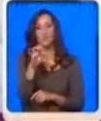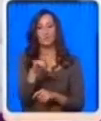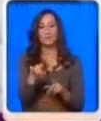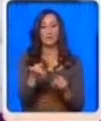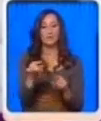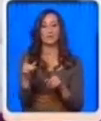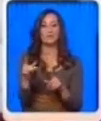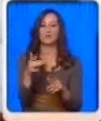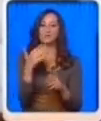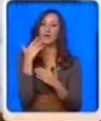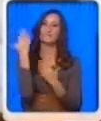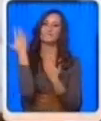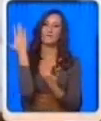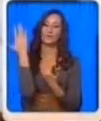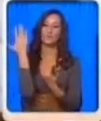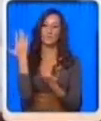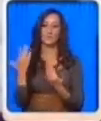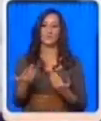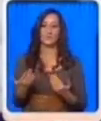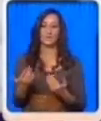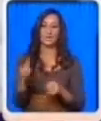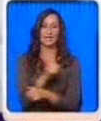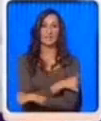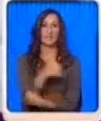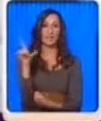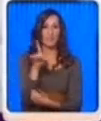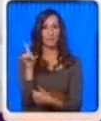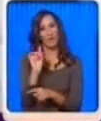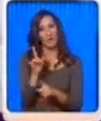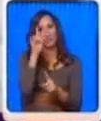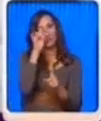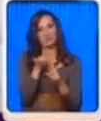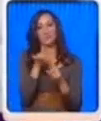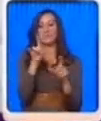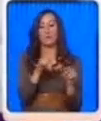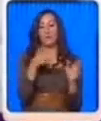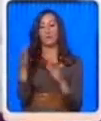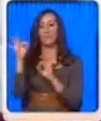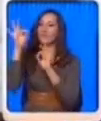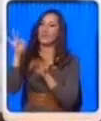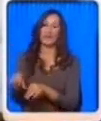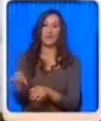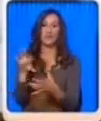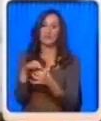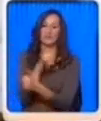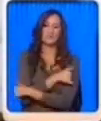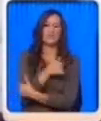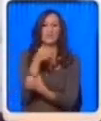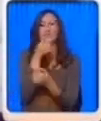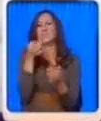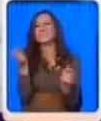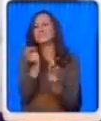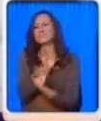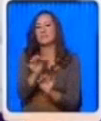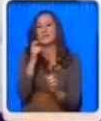através dela, faz-se uma grande homenagem à cidade de Lisboa. Mas termina também com uma apoteose sobre Lisboa, que é um final lindo.